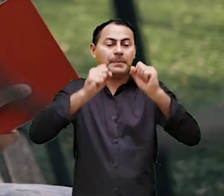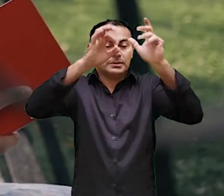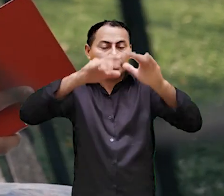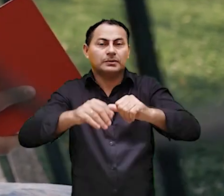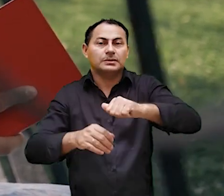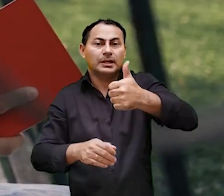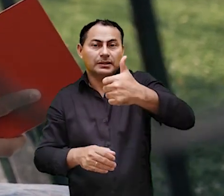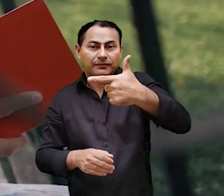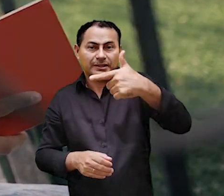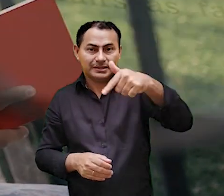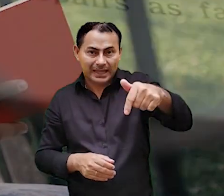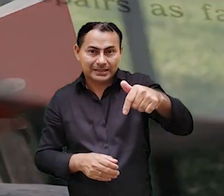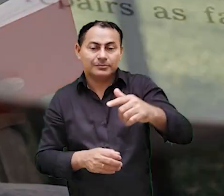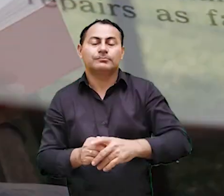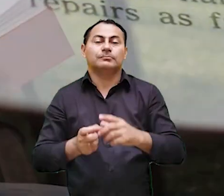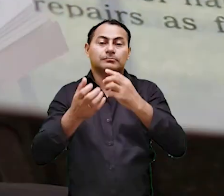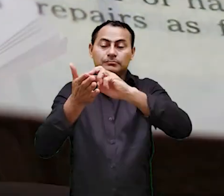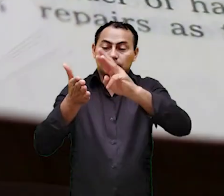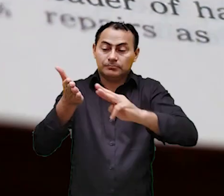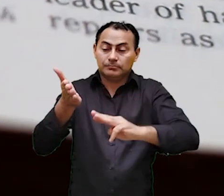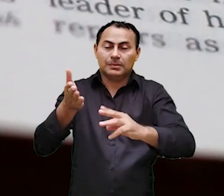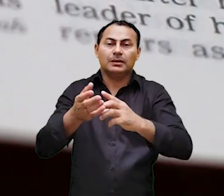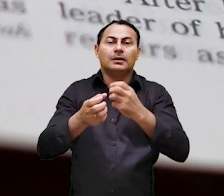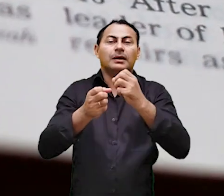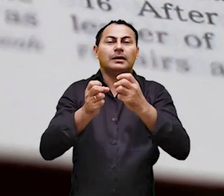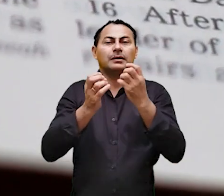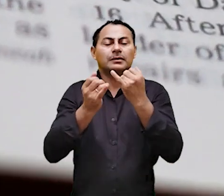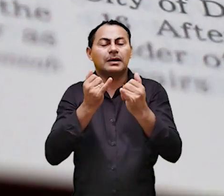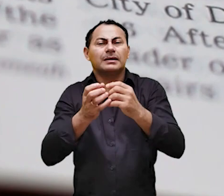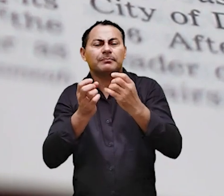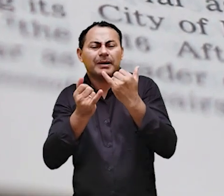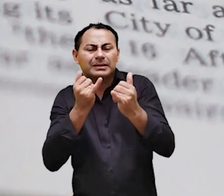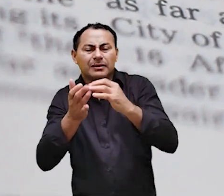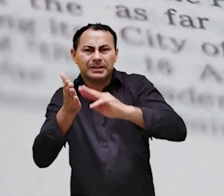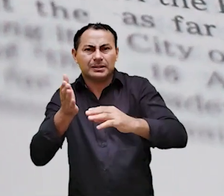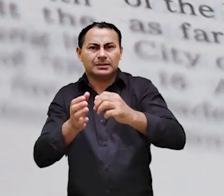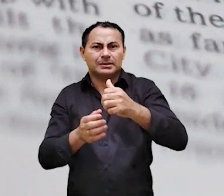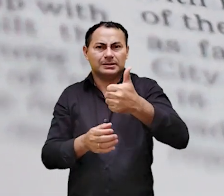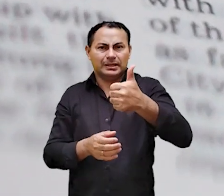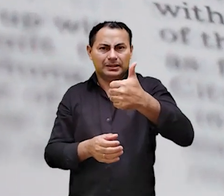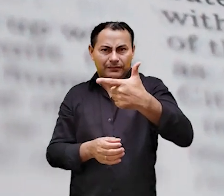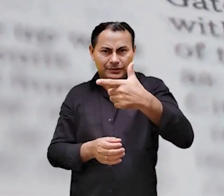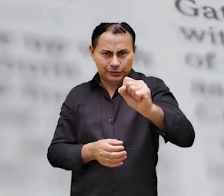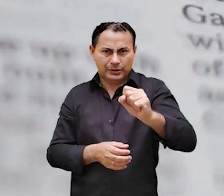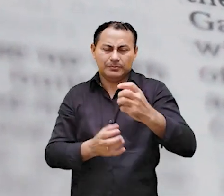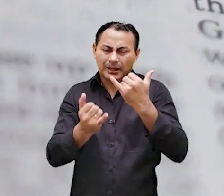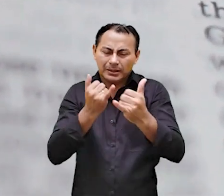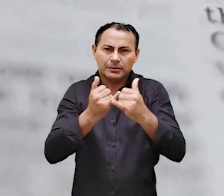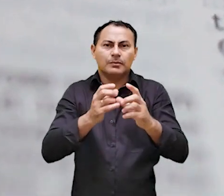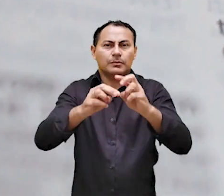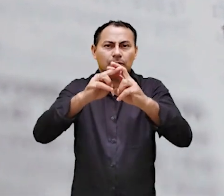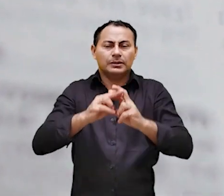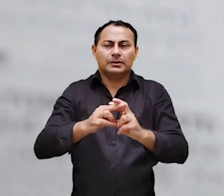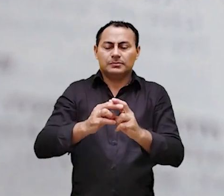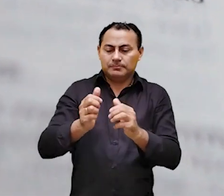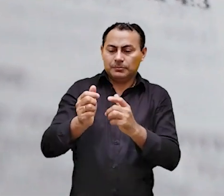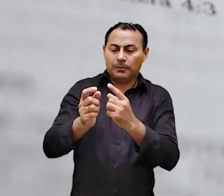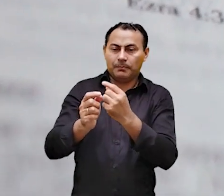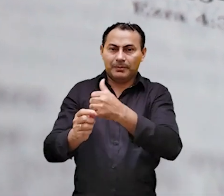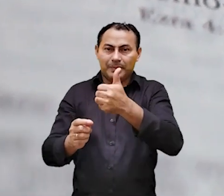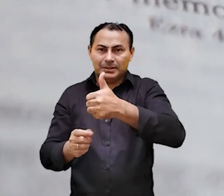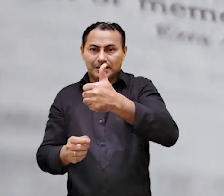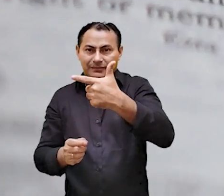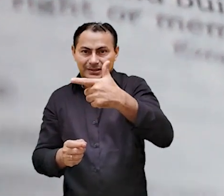o 127. E possui uma mensagem muito semelhante à do Salmo 128. Talvez seja por isso que eles estejam